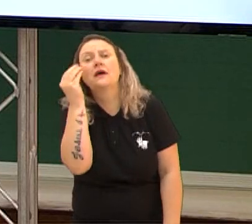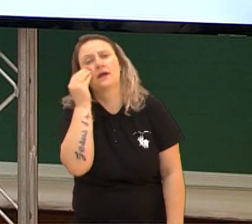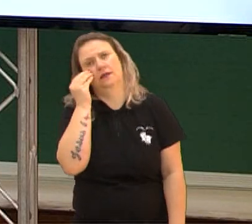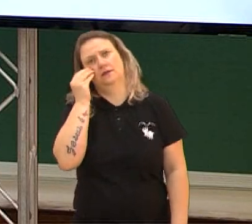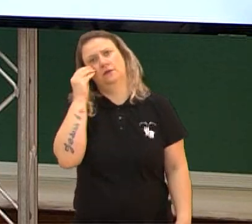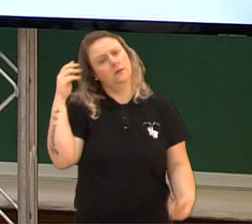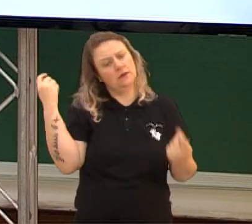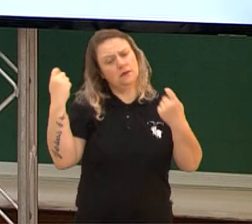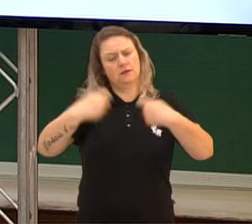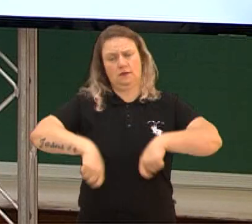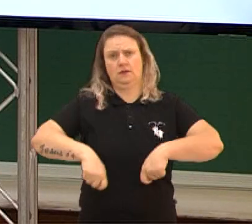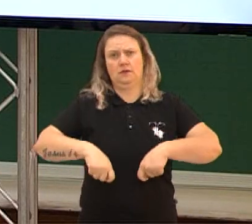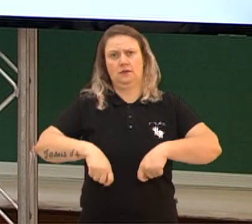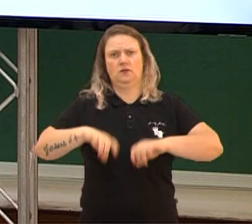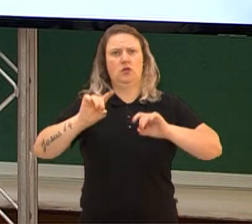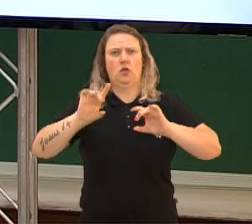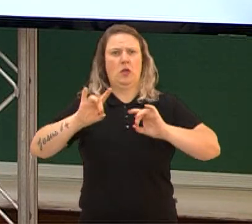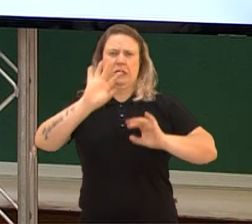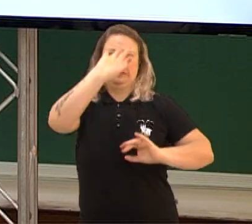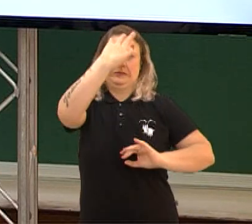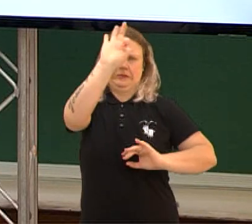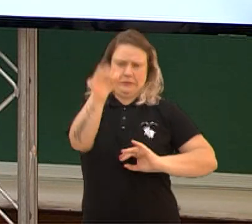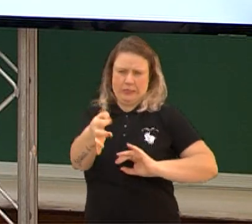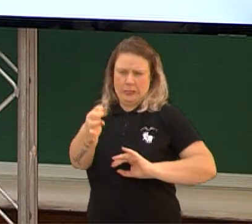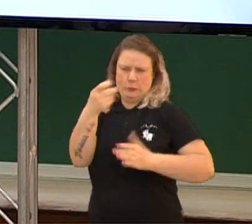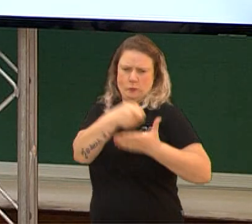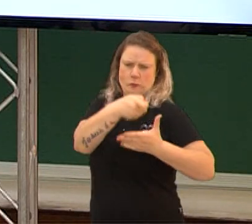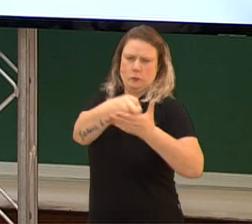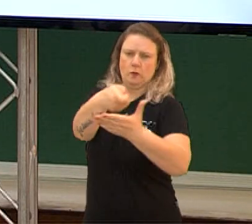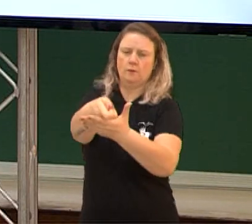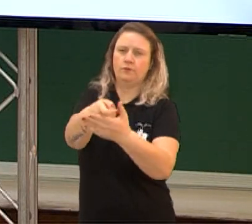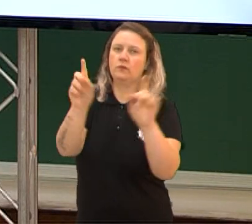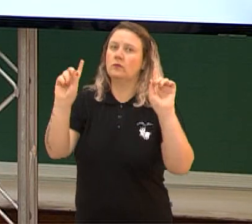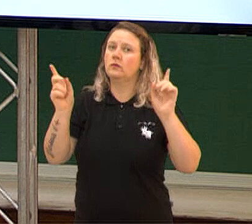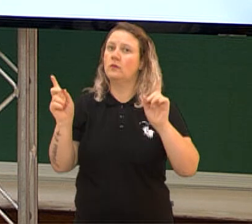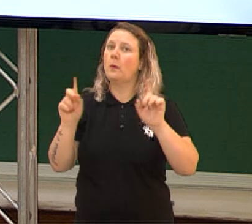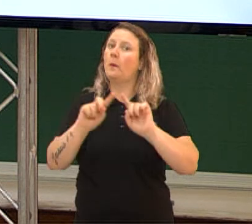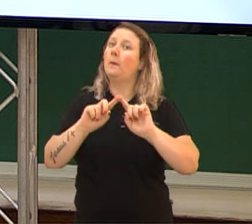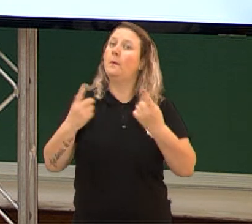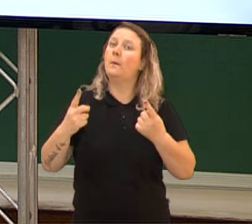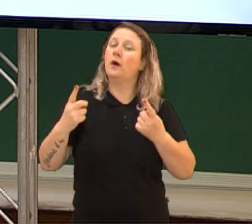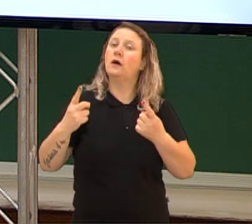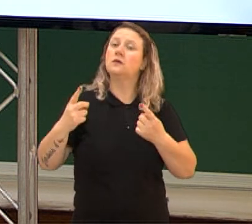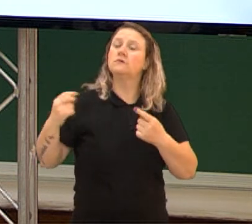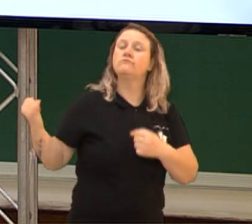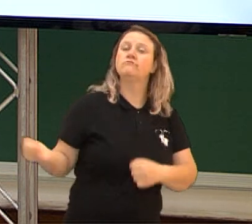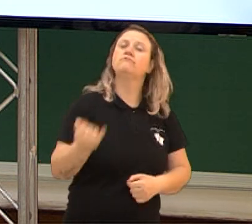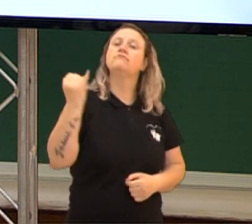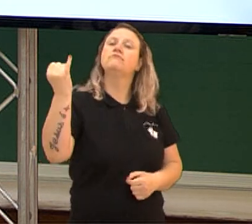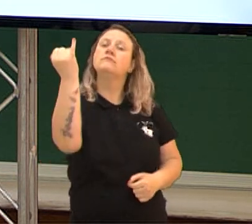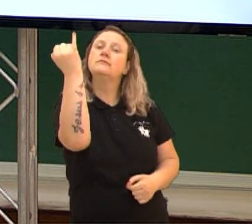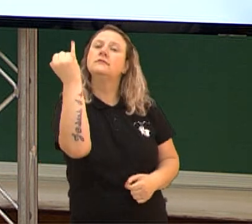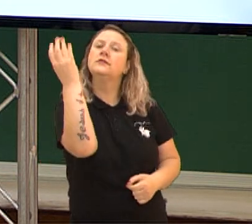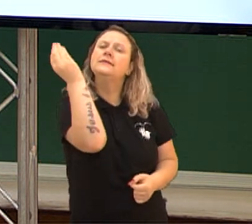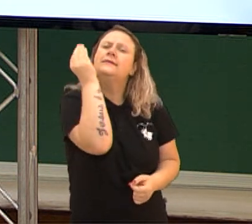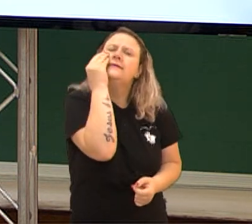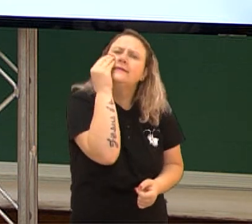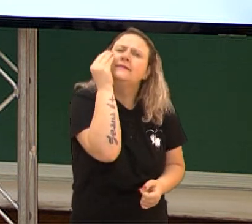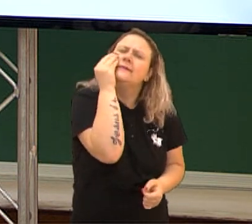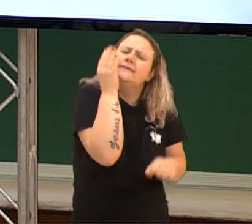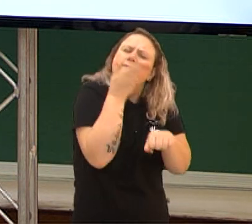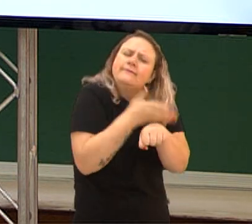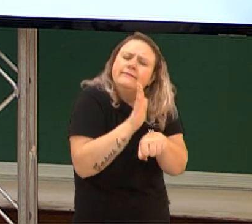tentado. Eu não estou cobrando aqui o acerto, eu estou cobrando a sua tentativa, o seu esforço, que é muito importante.